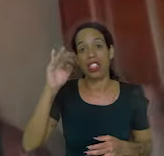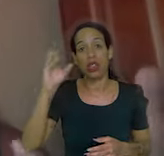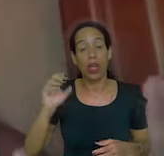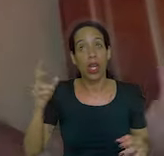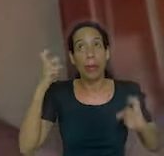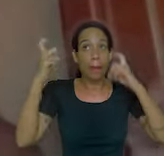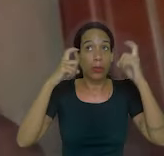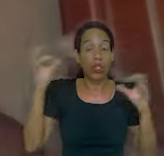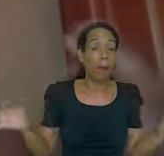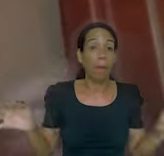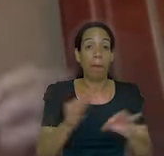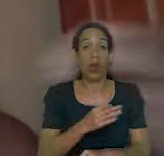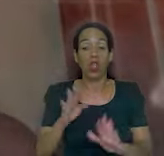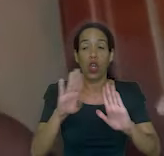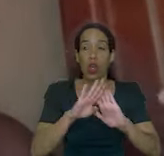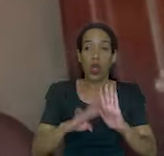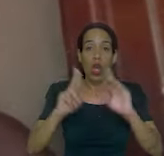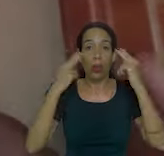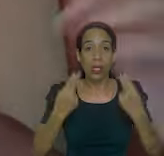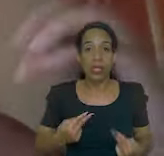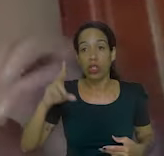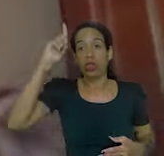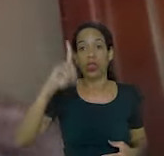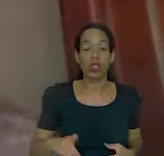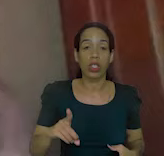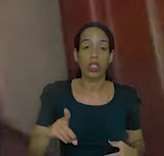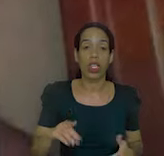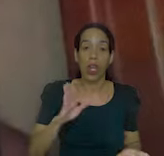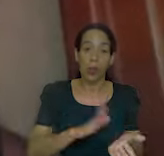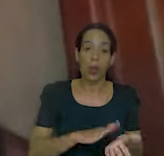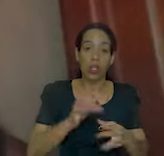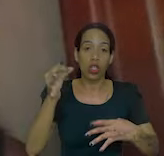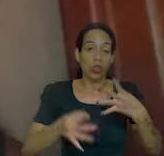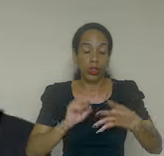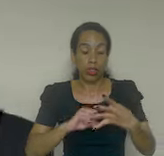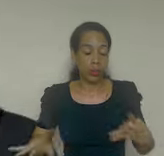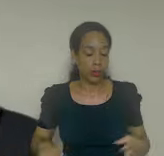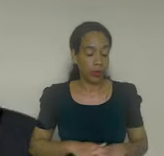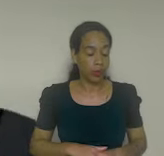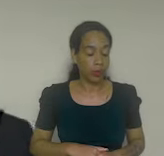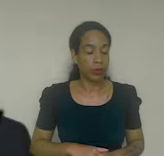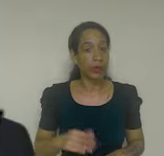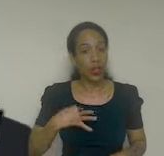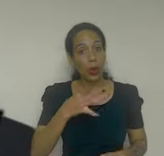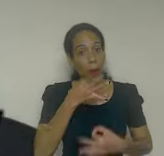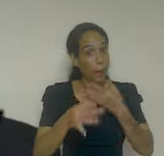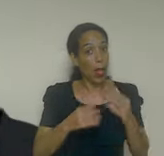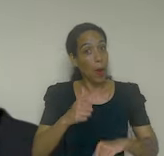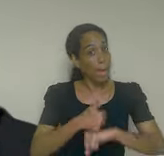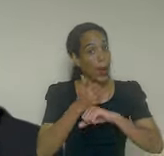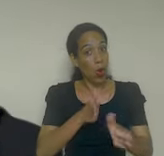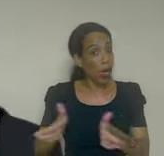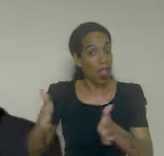que têm essa preocupação de ponderar a humanização do direito com a prestação jurisdicional. Na minha modesta opinião, esse é o